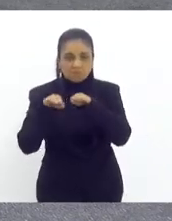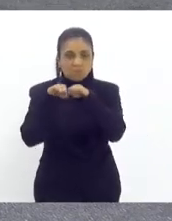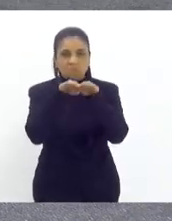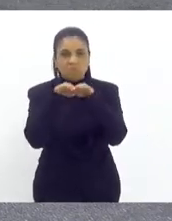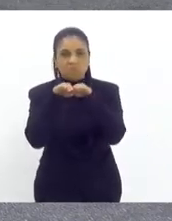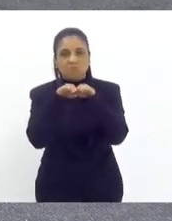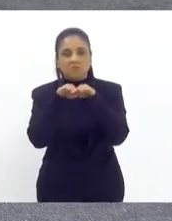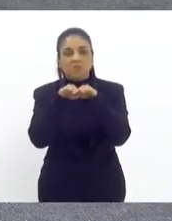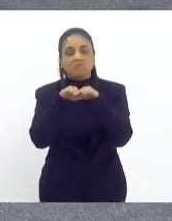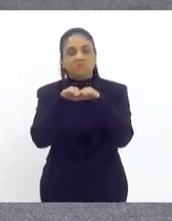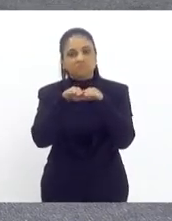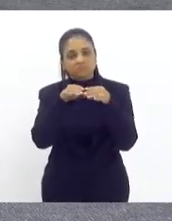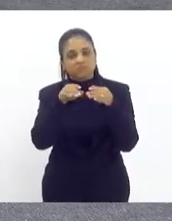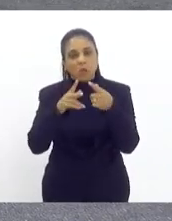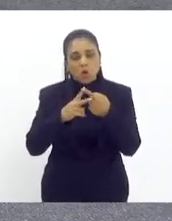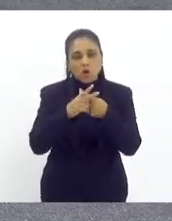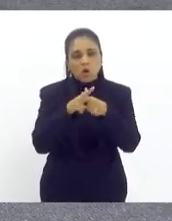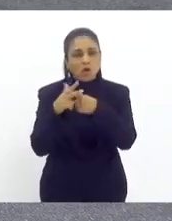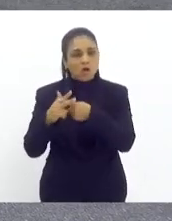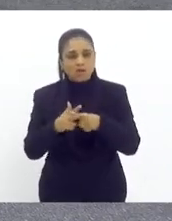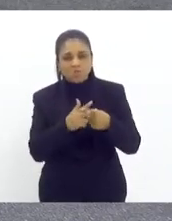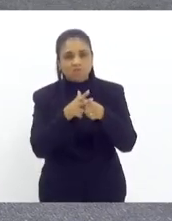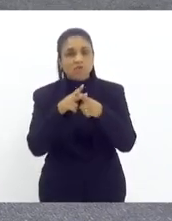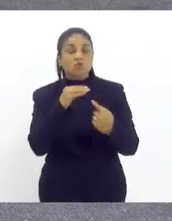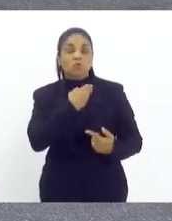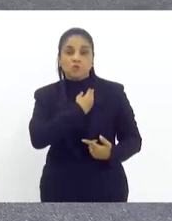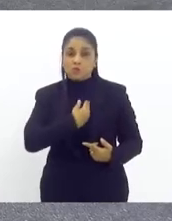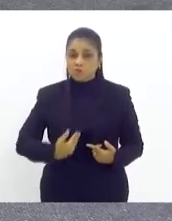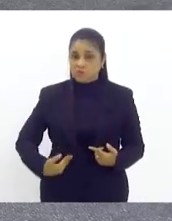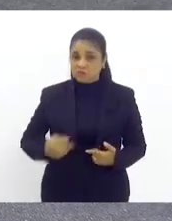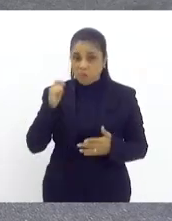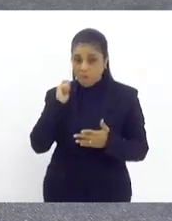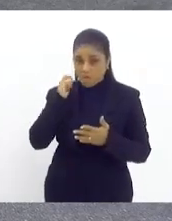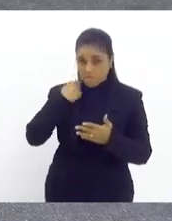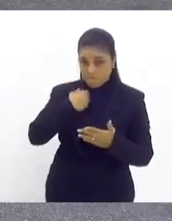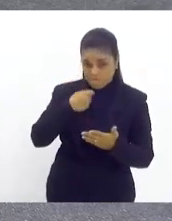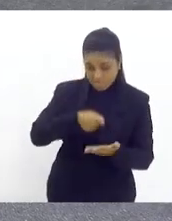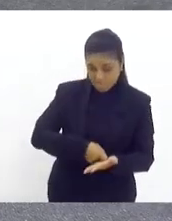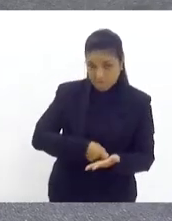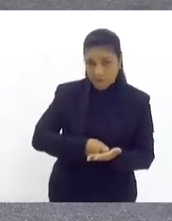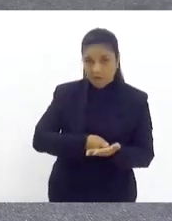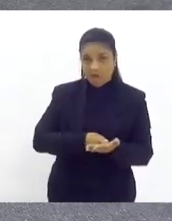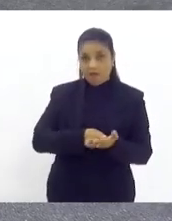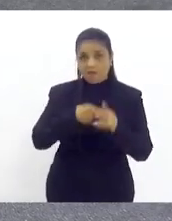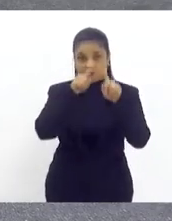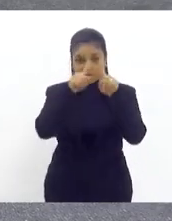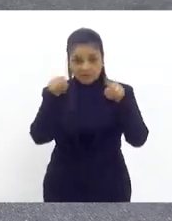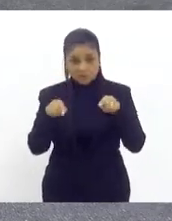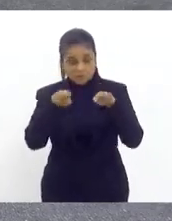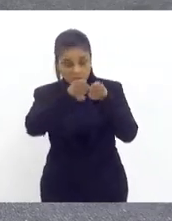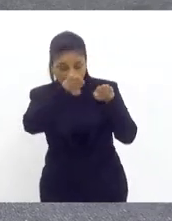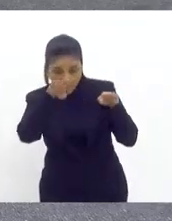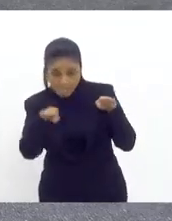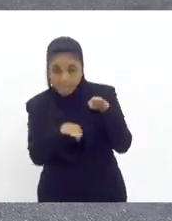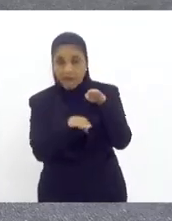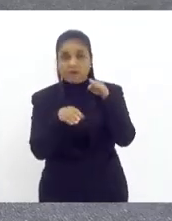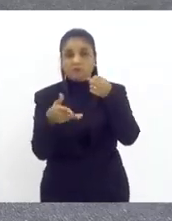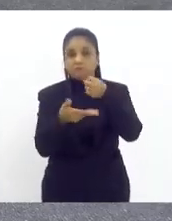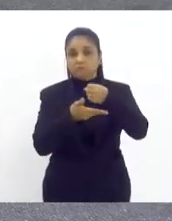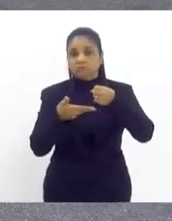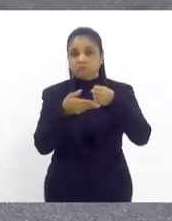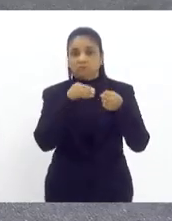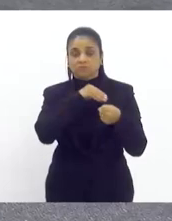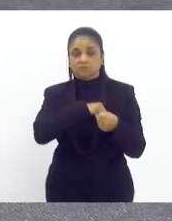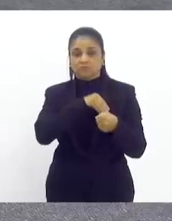regional seja reajustado e que o governador passe a pagar para aqueles servidores que ganham abaixo do piso do salário mínimo